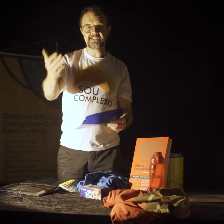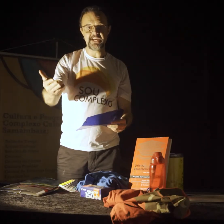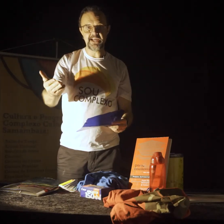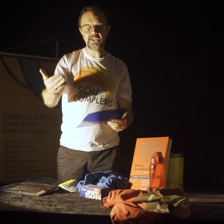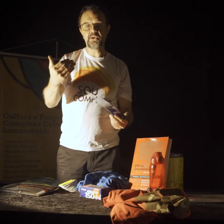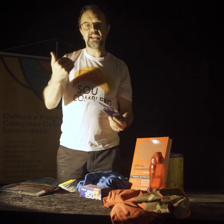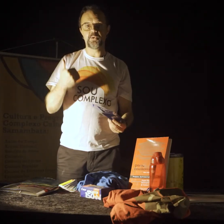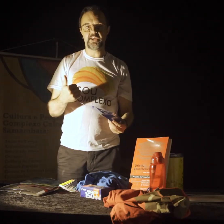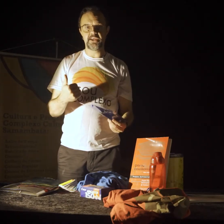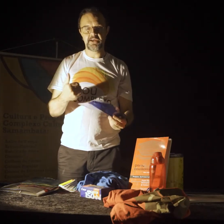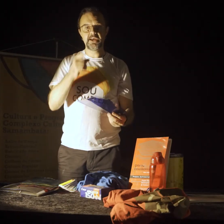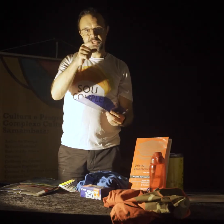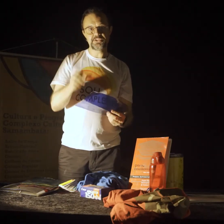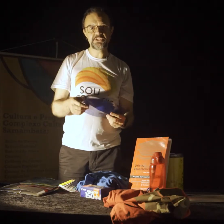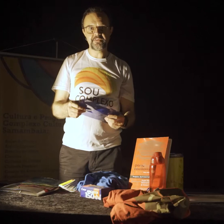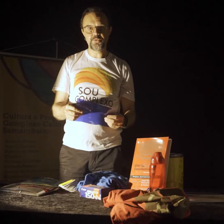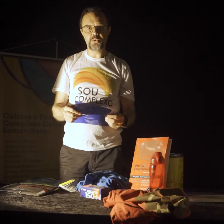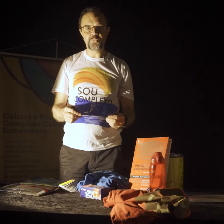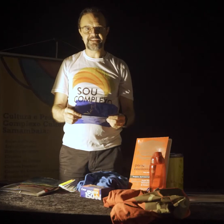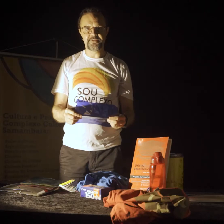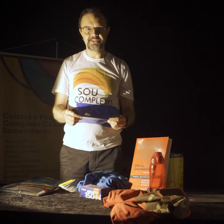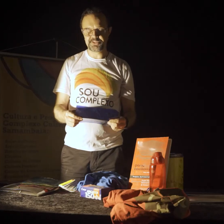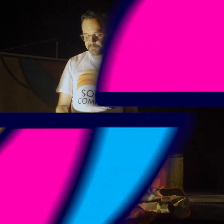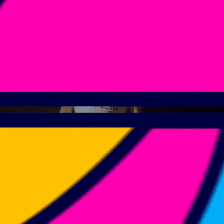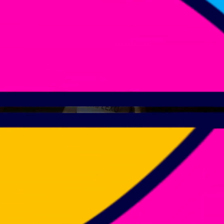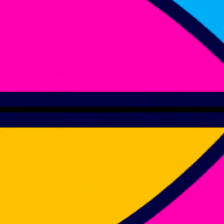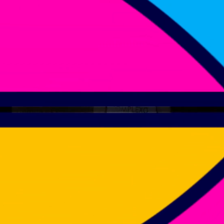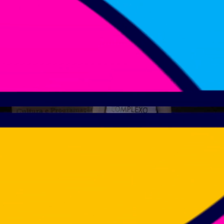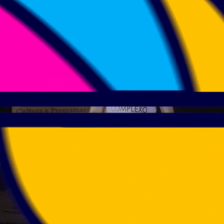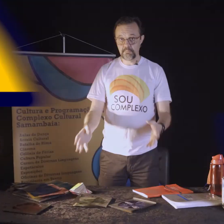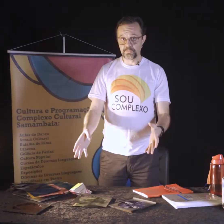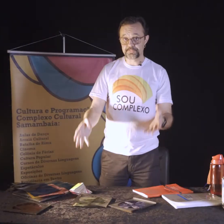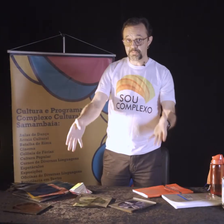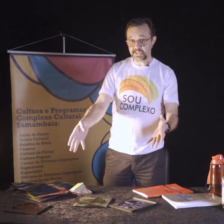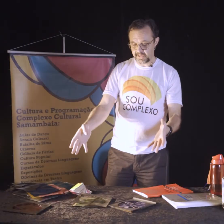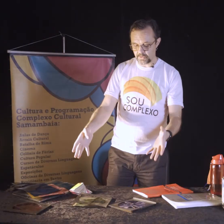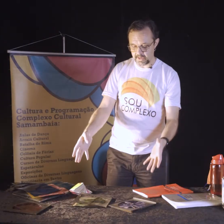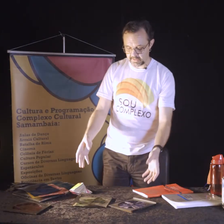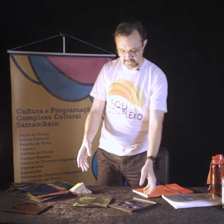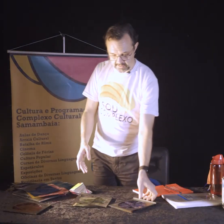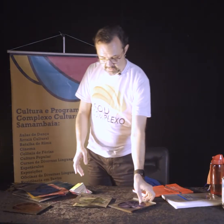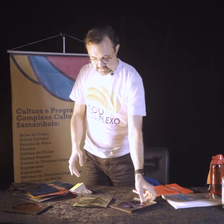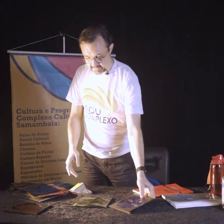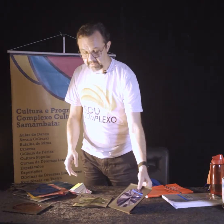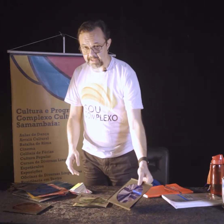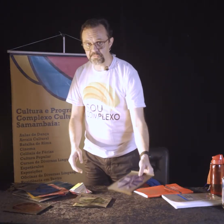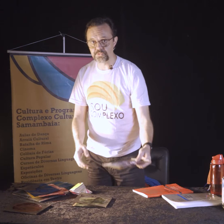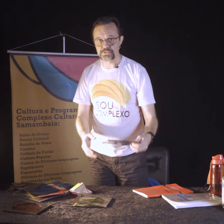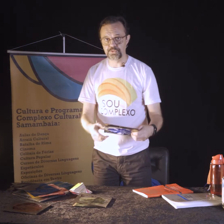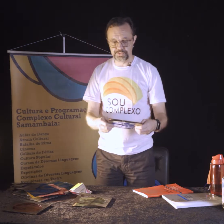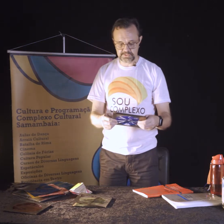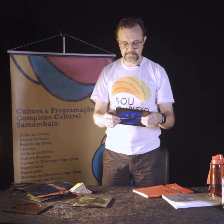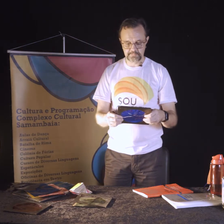deixa passar e o que ela bloqueia. Isso a gente vai ver um pouco mais à frente. Bom, temos aqui agora